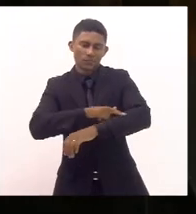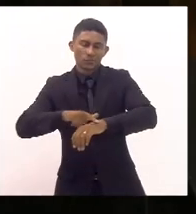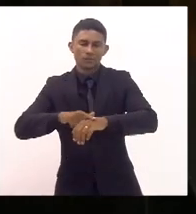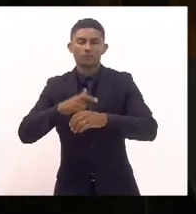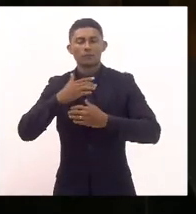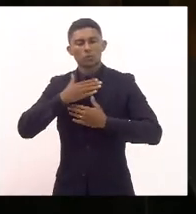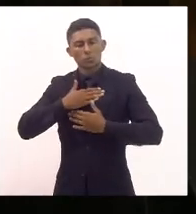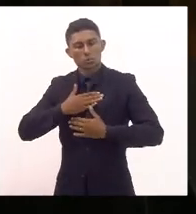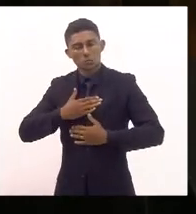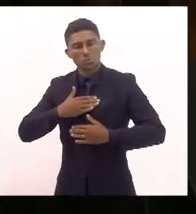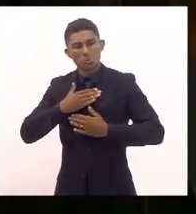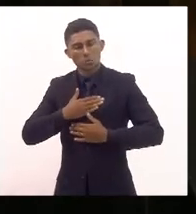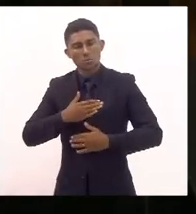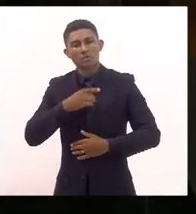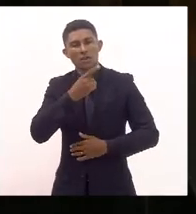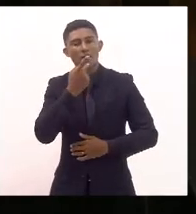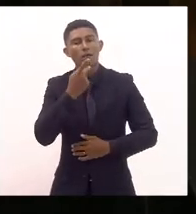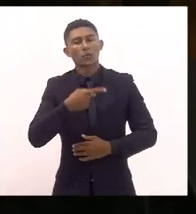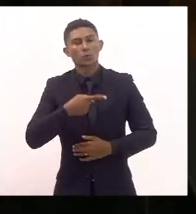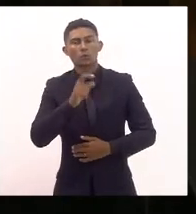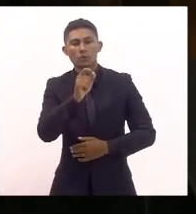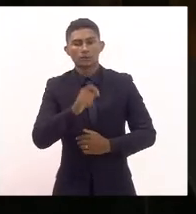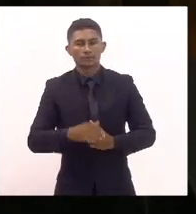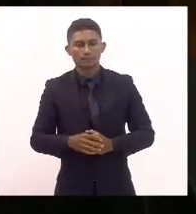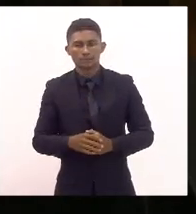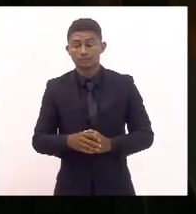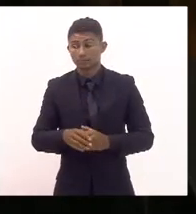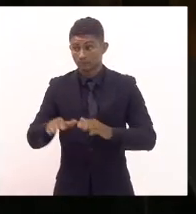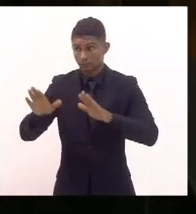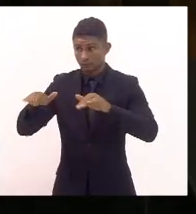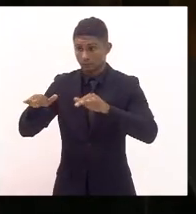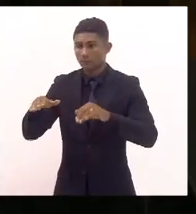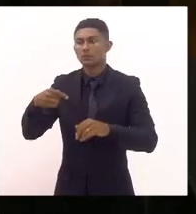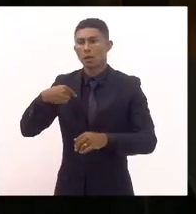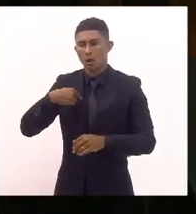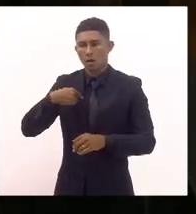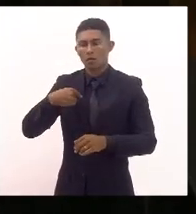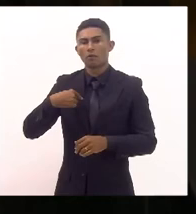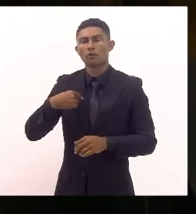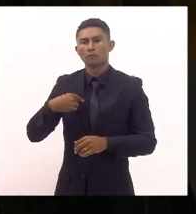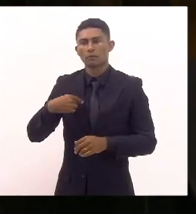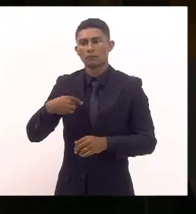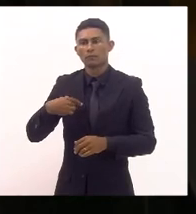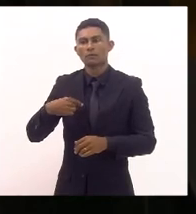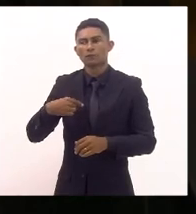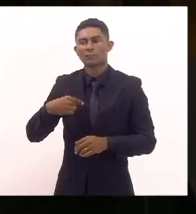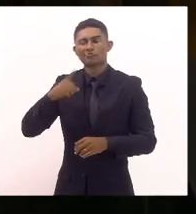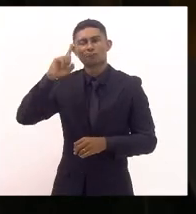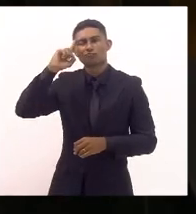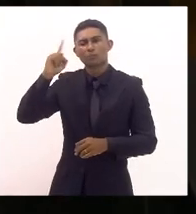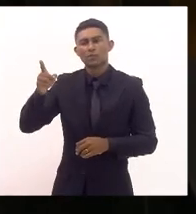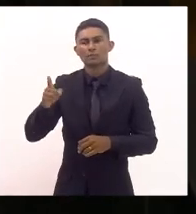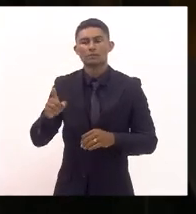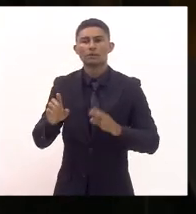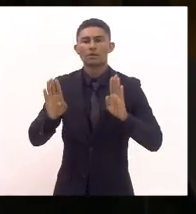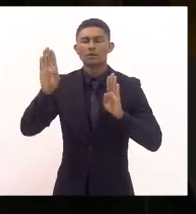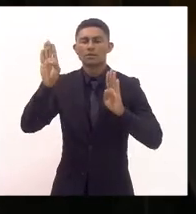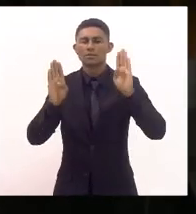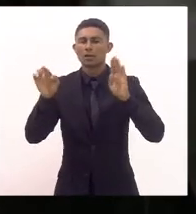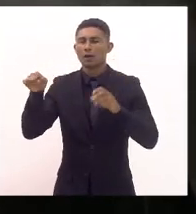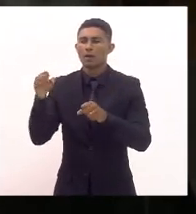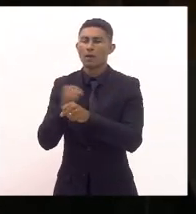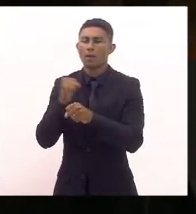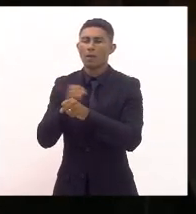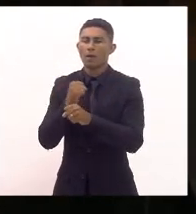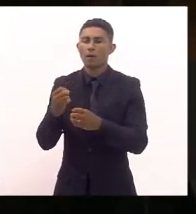o empreendedor valor Deputado o voo mandar licitar essa obra para